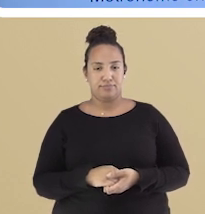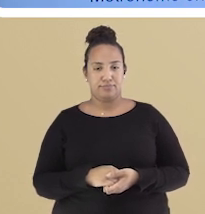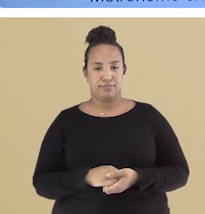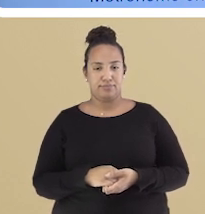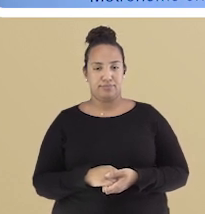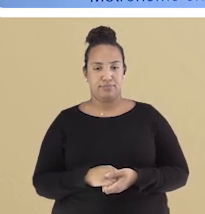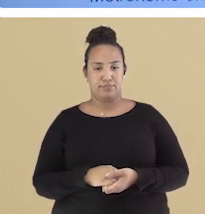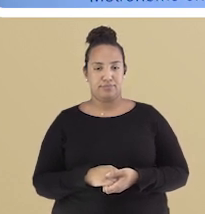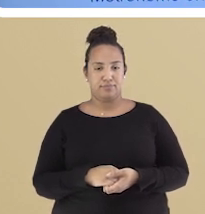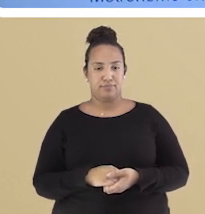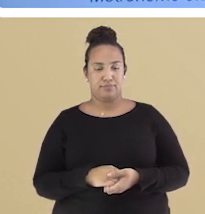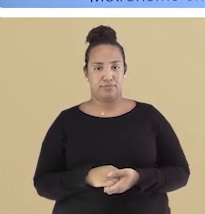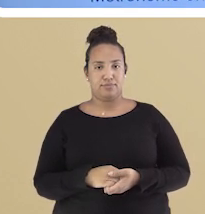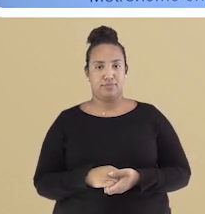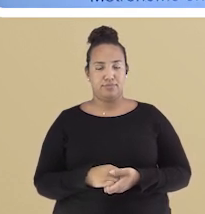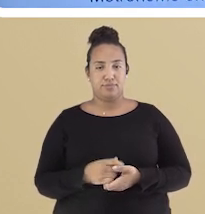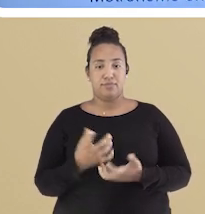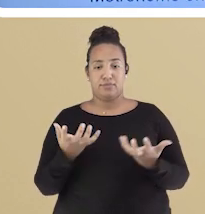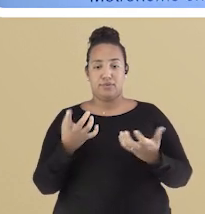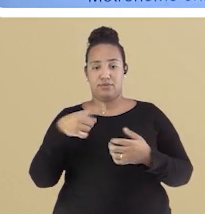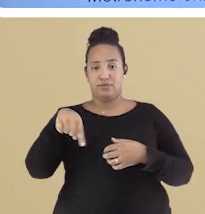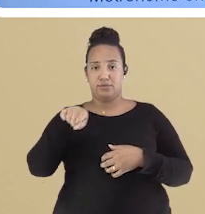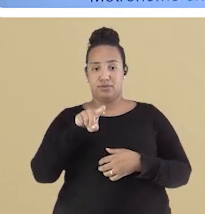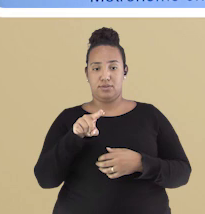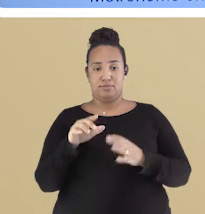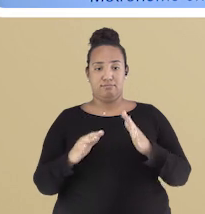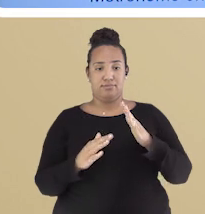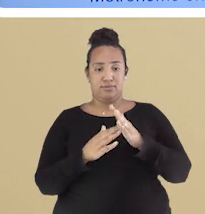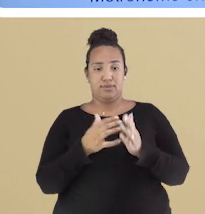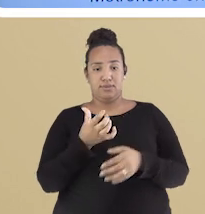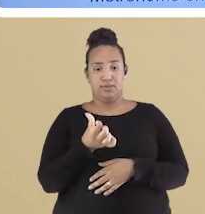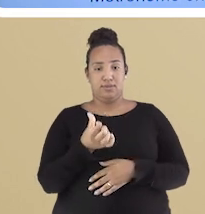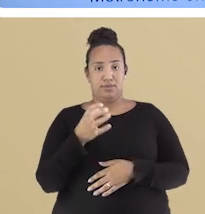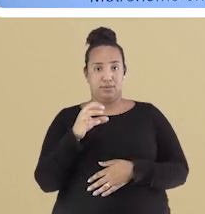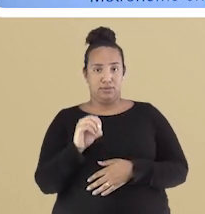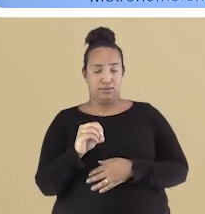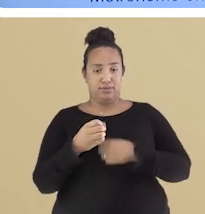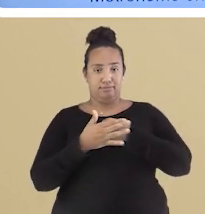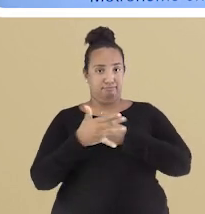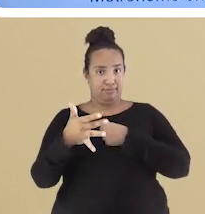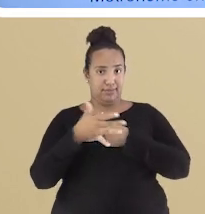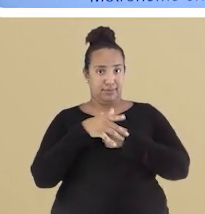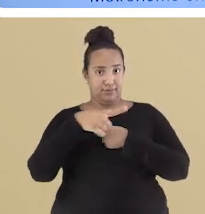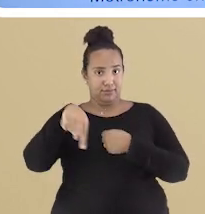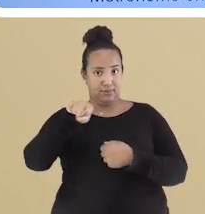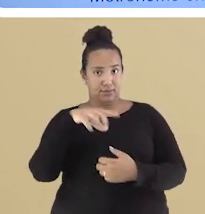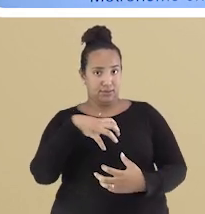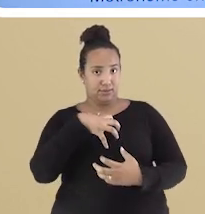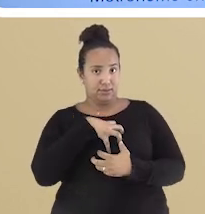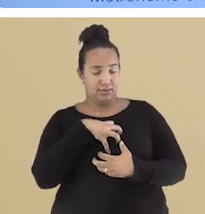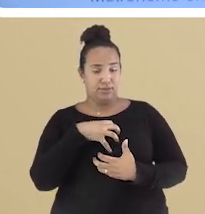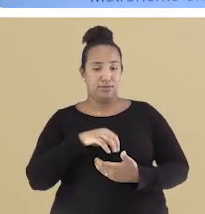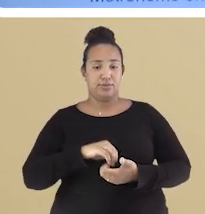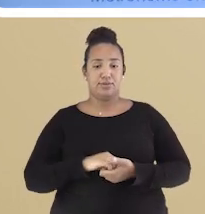coloquem em 60 BPM tá vendo aqui tá a gente vai até 60